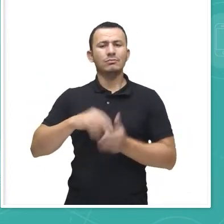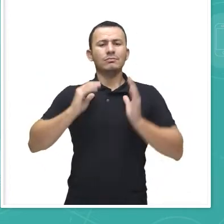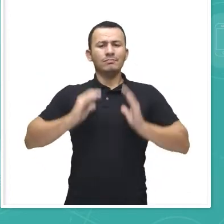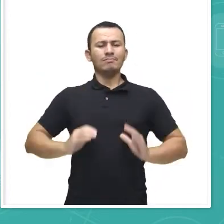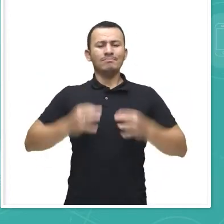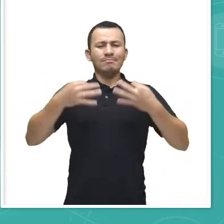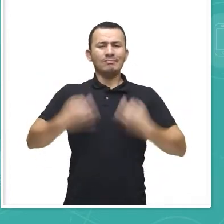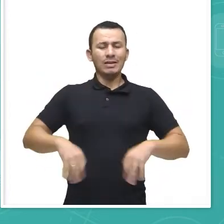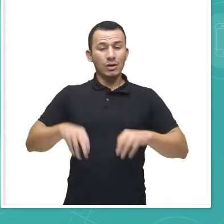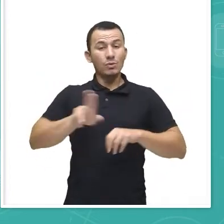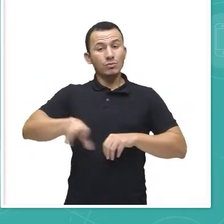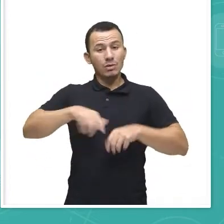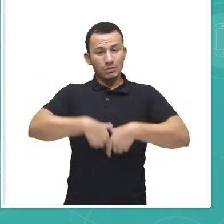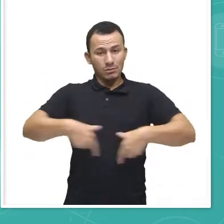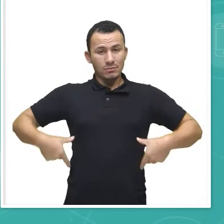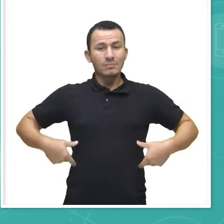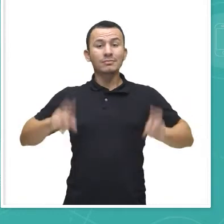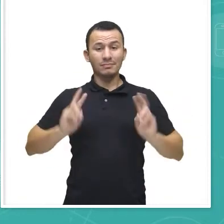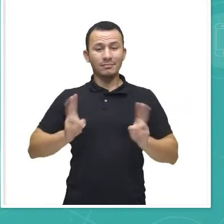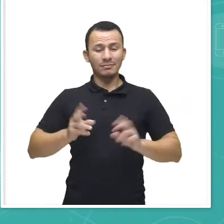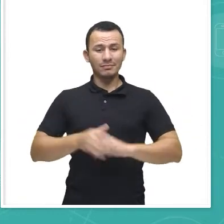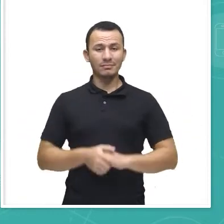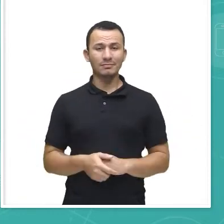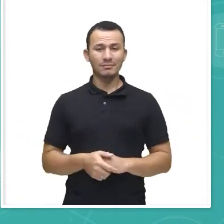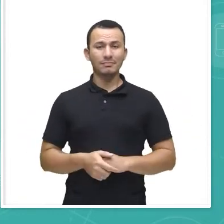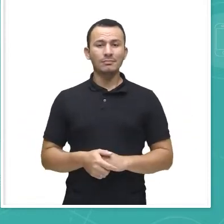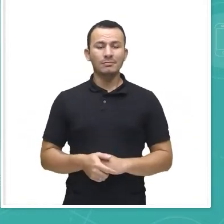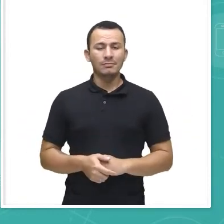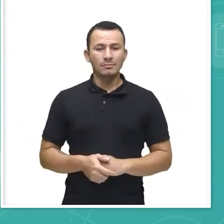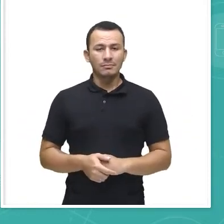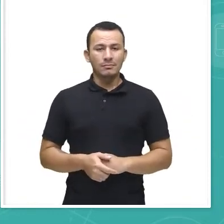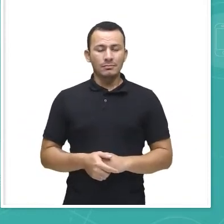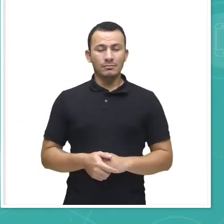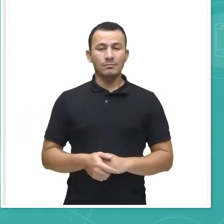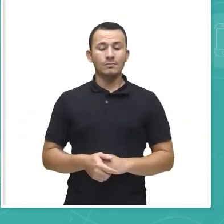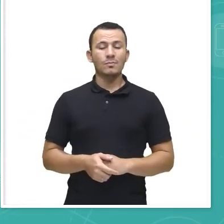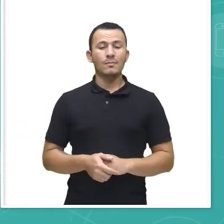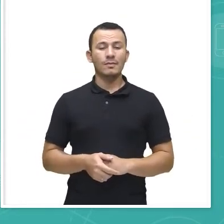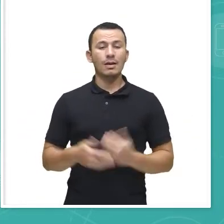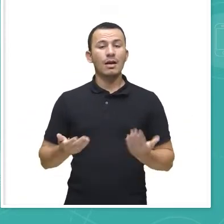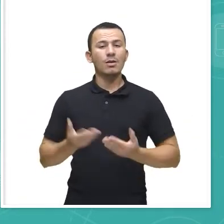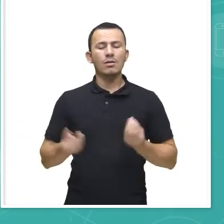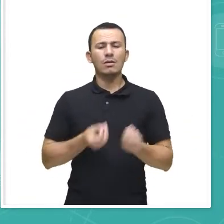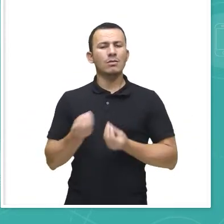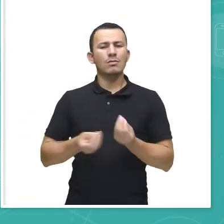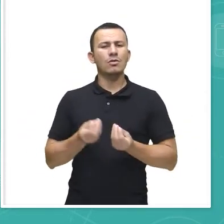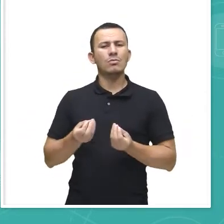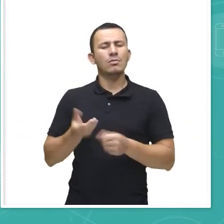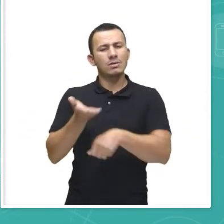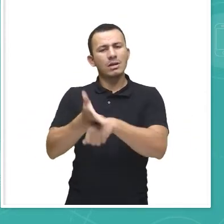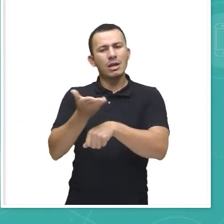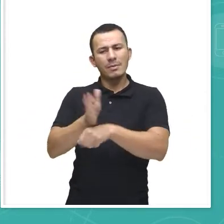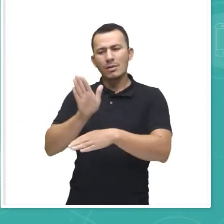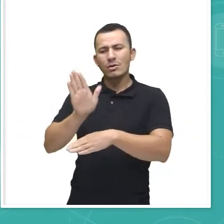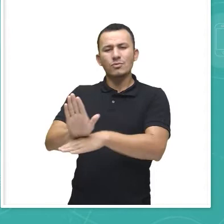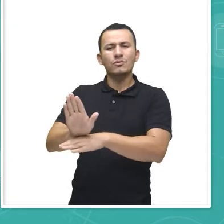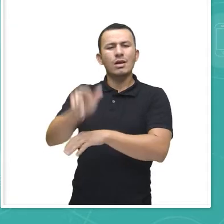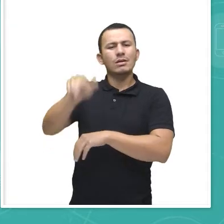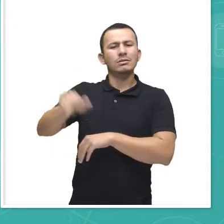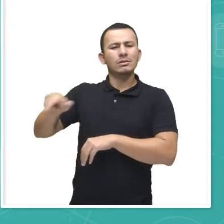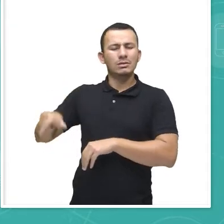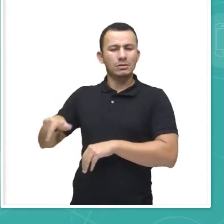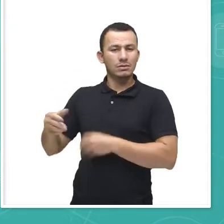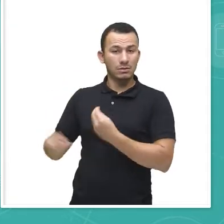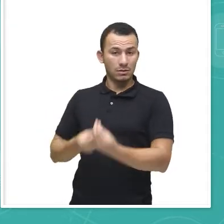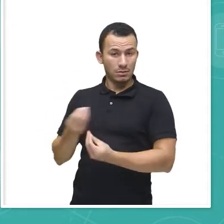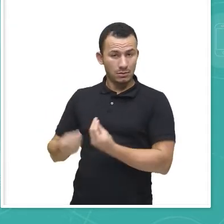usando esse cinto. Aí vamos falar agora sobre os benefícios que são trazidos